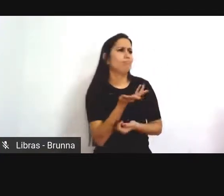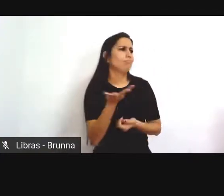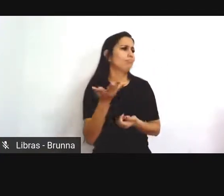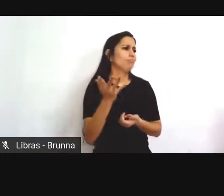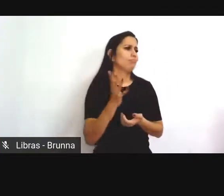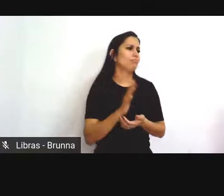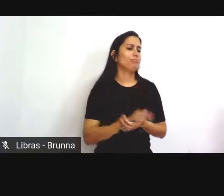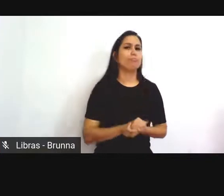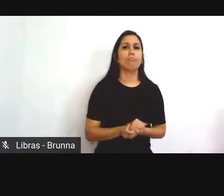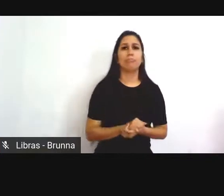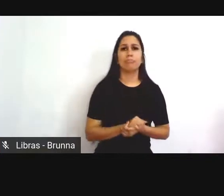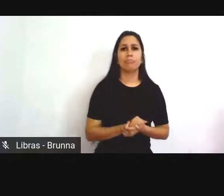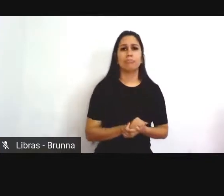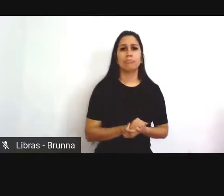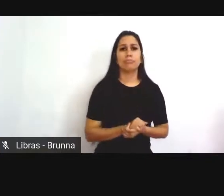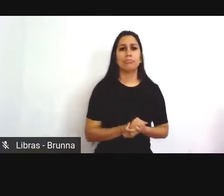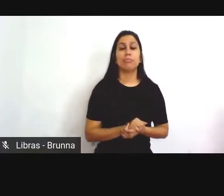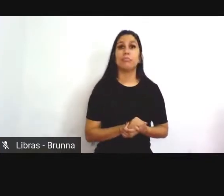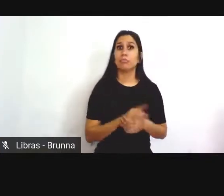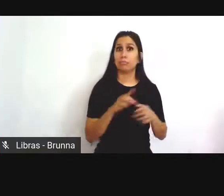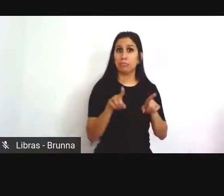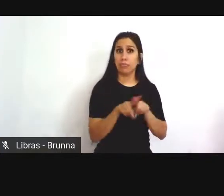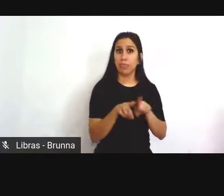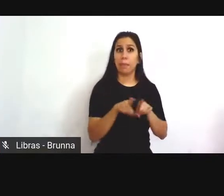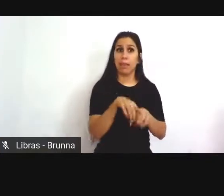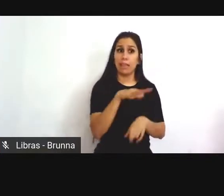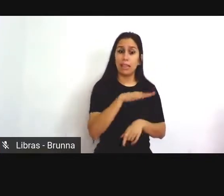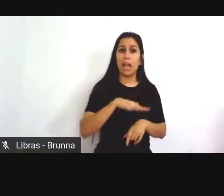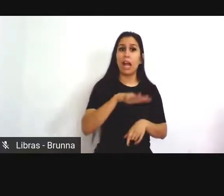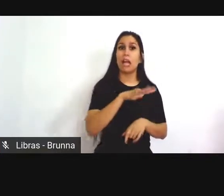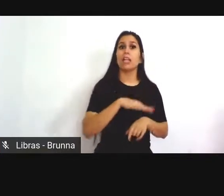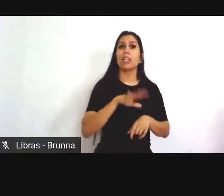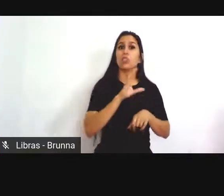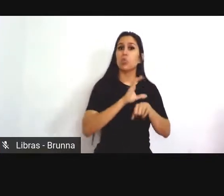linha, por exemplo, da área de estudos de presencialismo de coalizão.